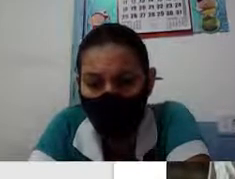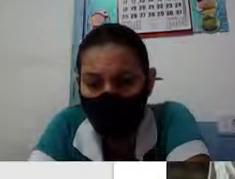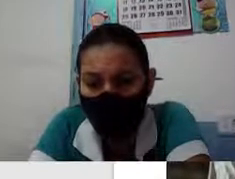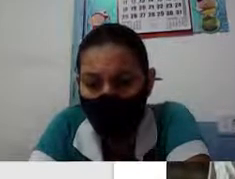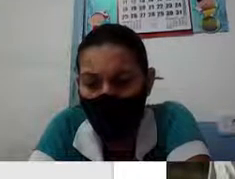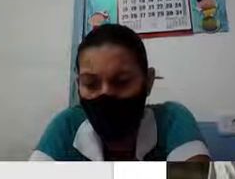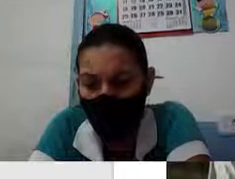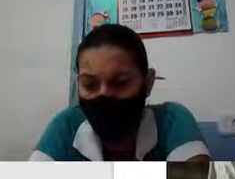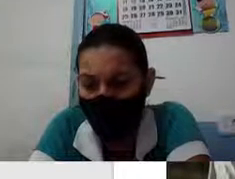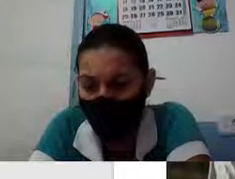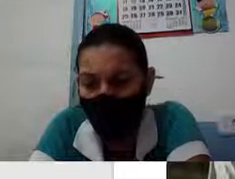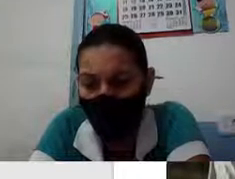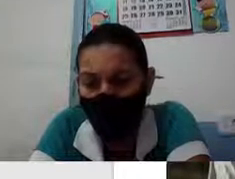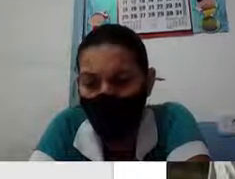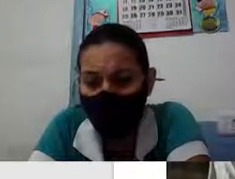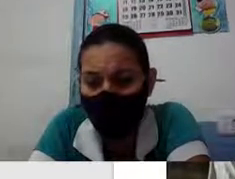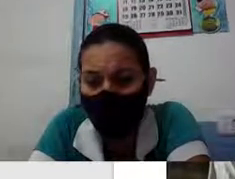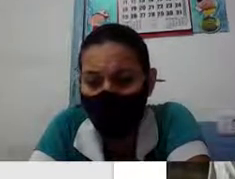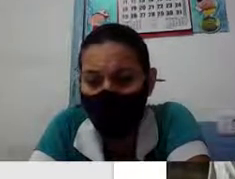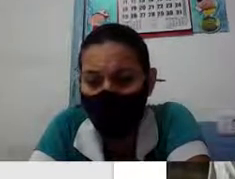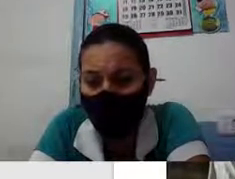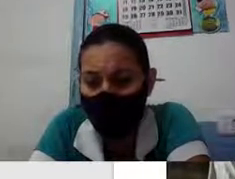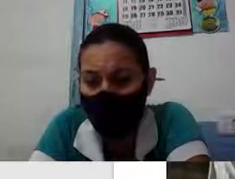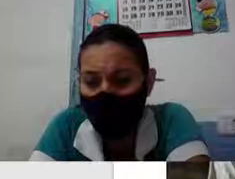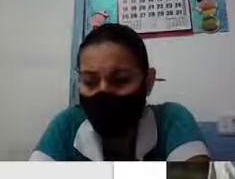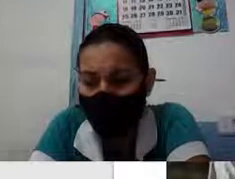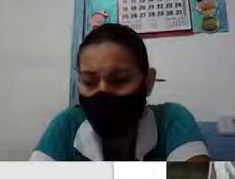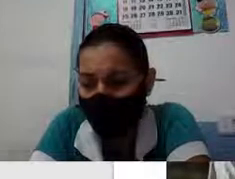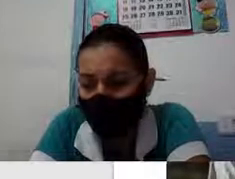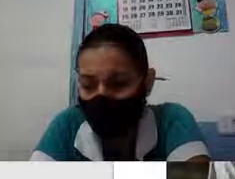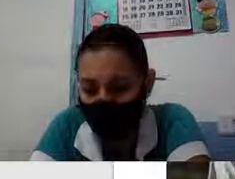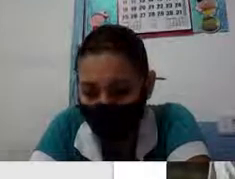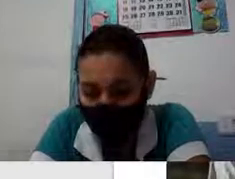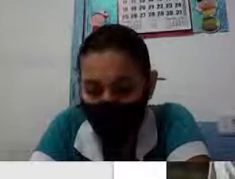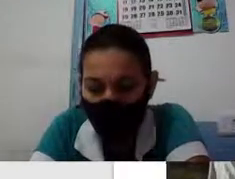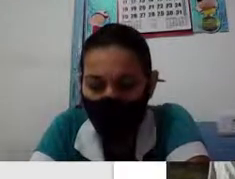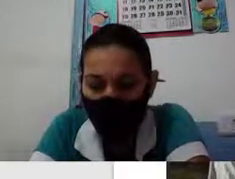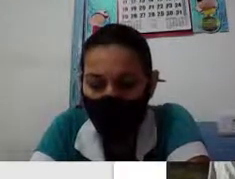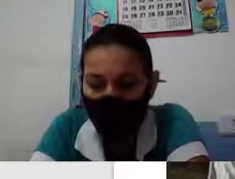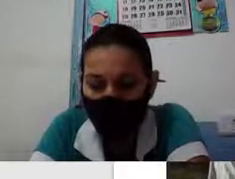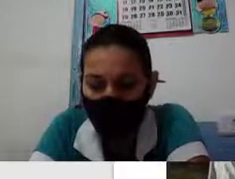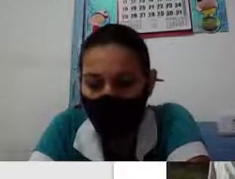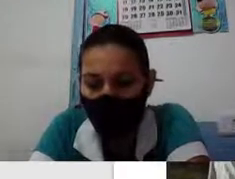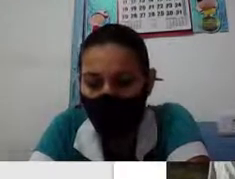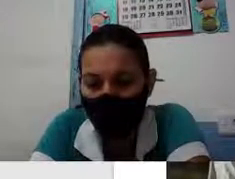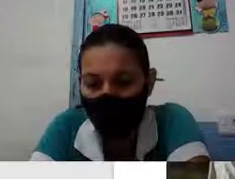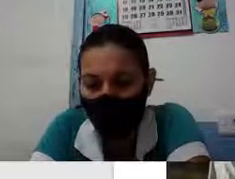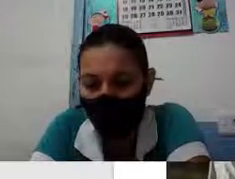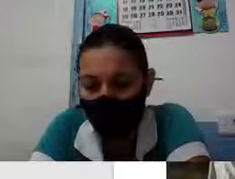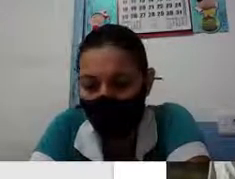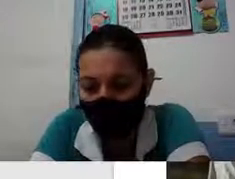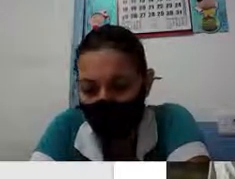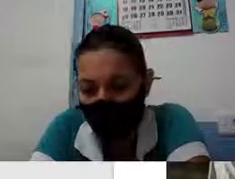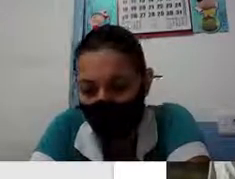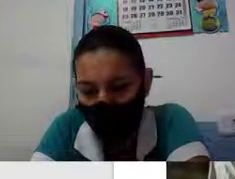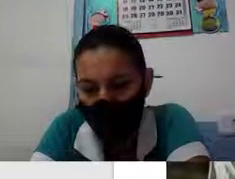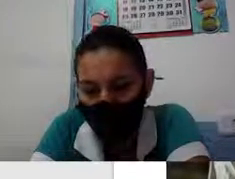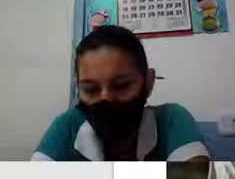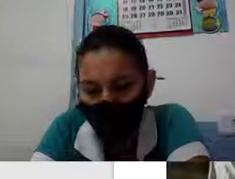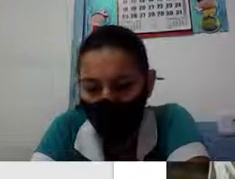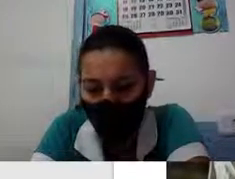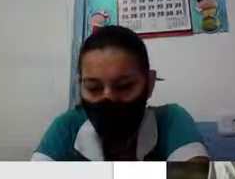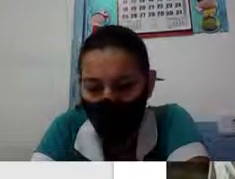Nova Floresta e Armas da Castidade, Antônio José da Silva, O Judeu, certo? Temos Gregório de Matos,